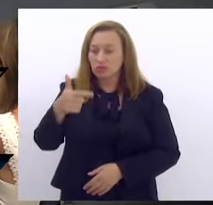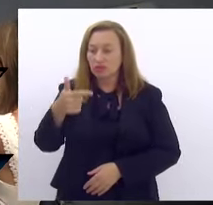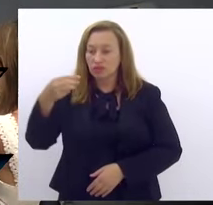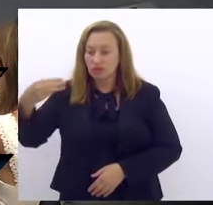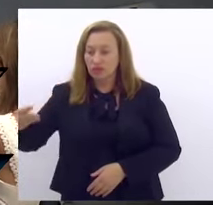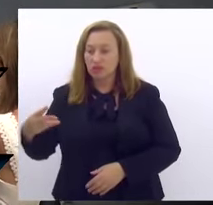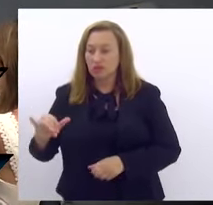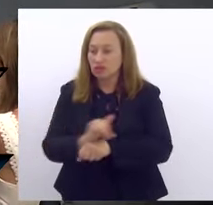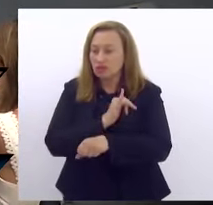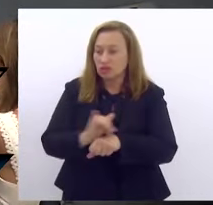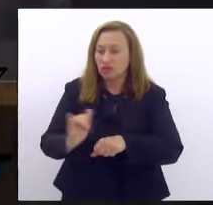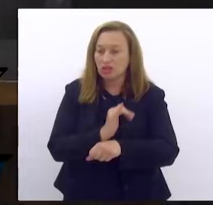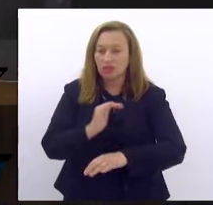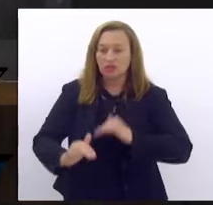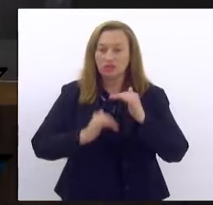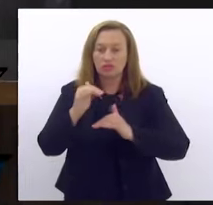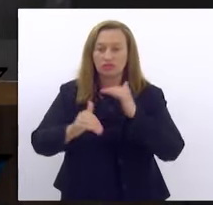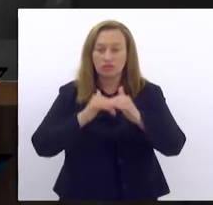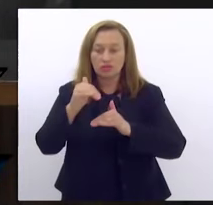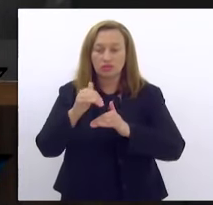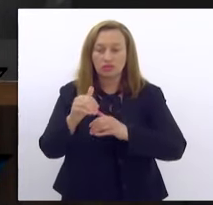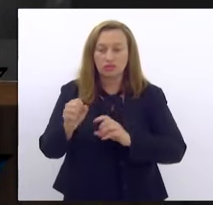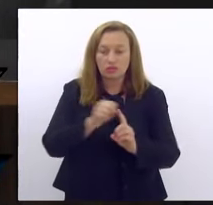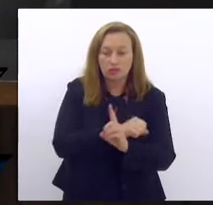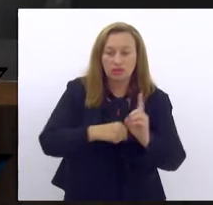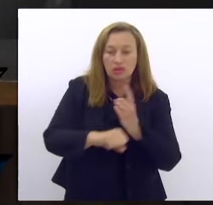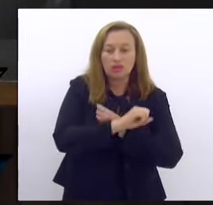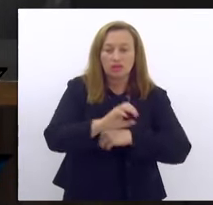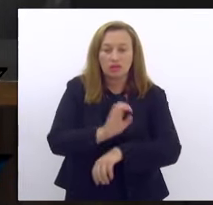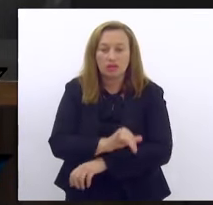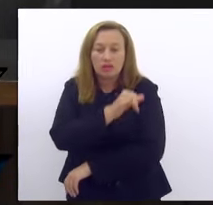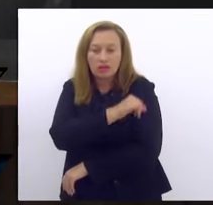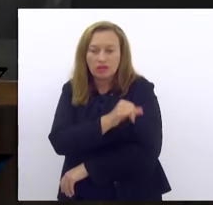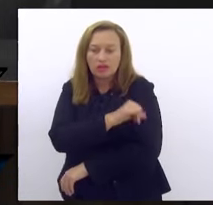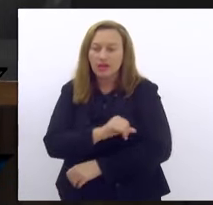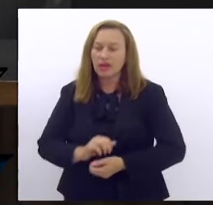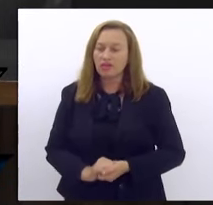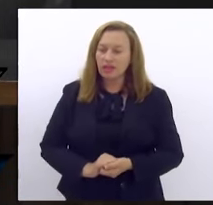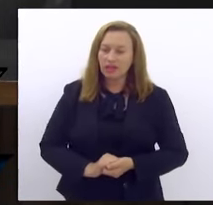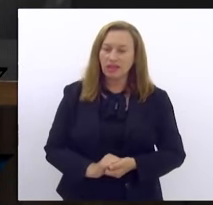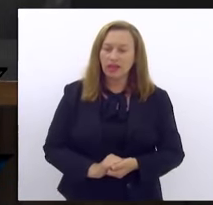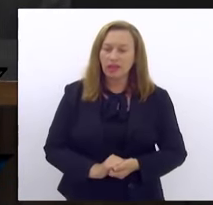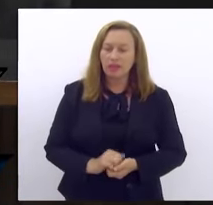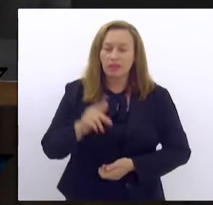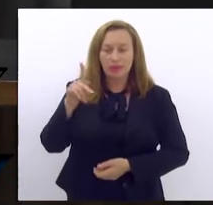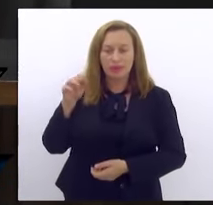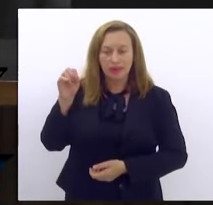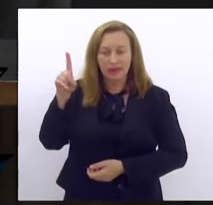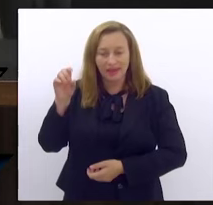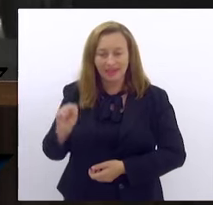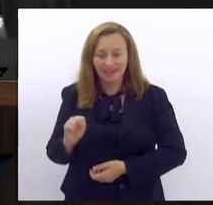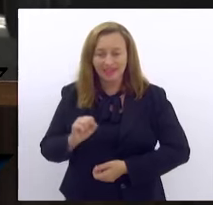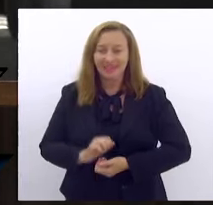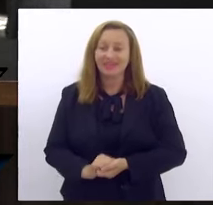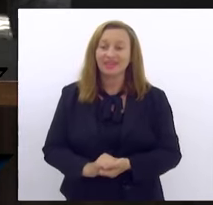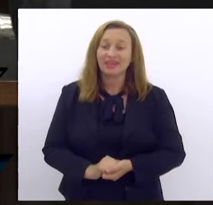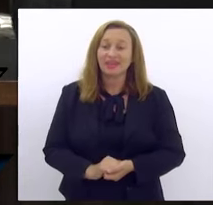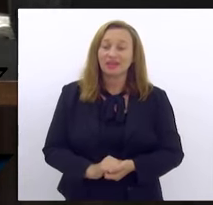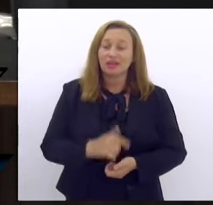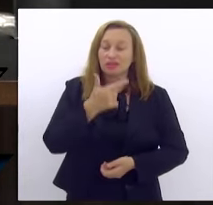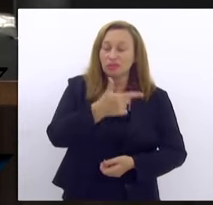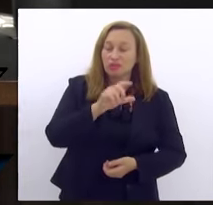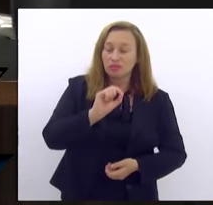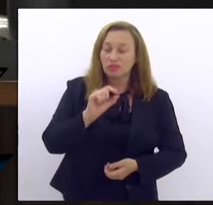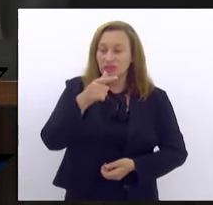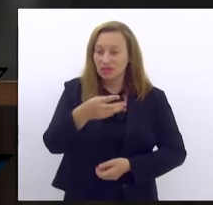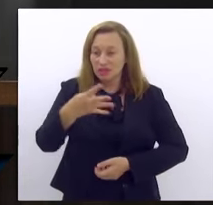de Desenvolvimento Econômico e Social do Estado do Rio de Janeiro, PEDES, para o período compreendido entre